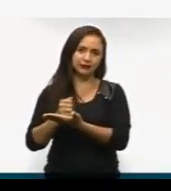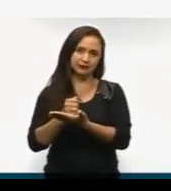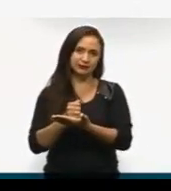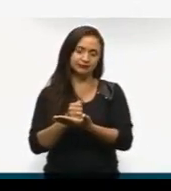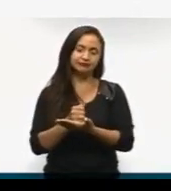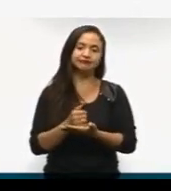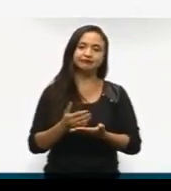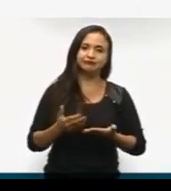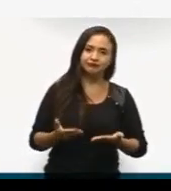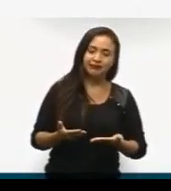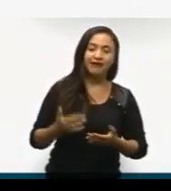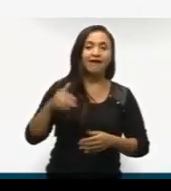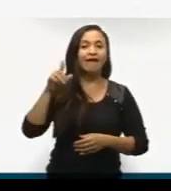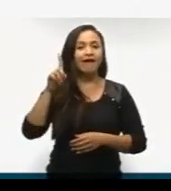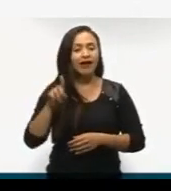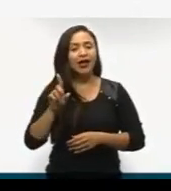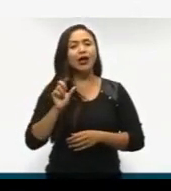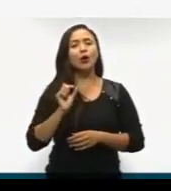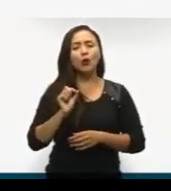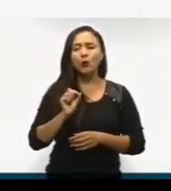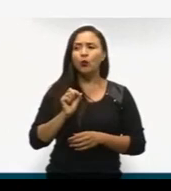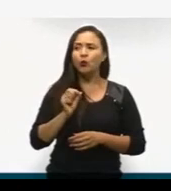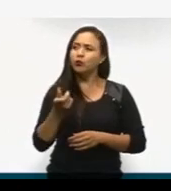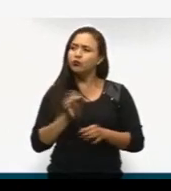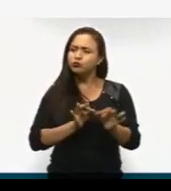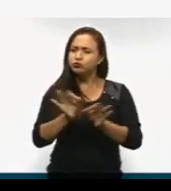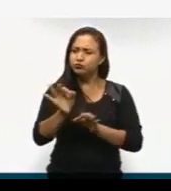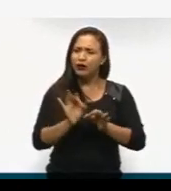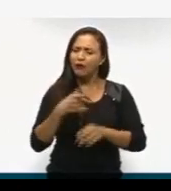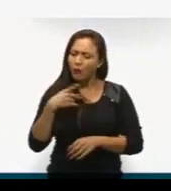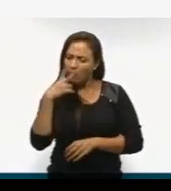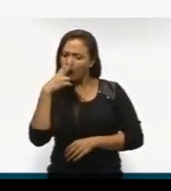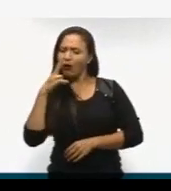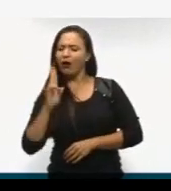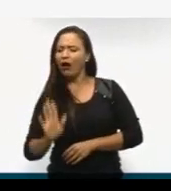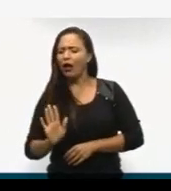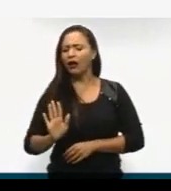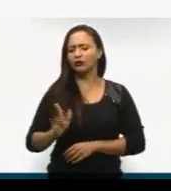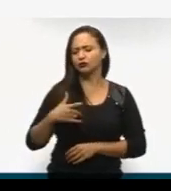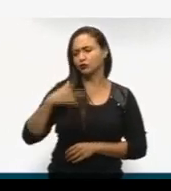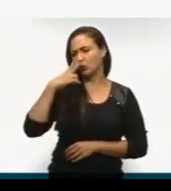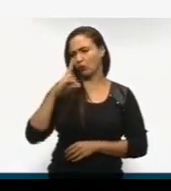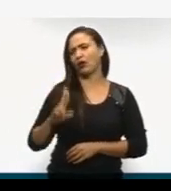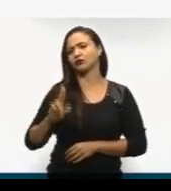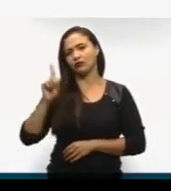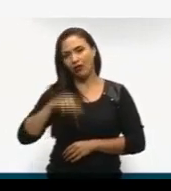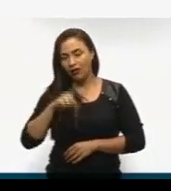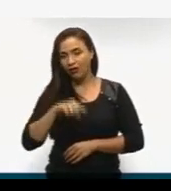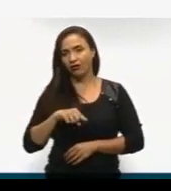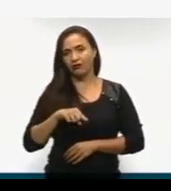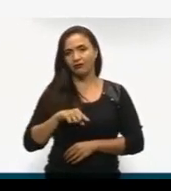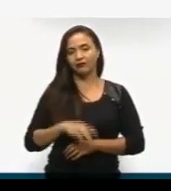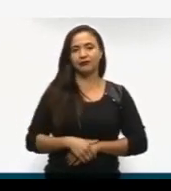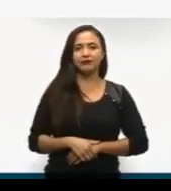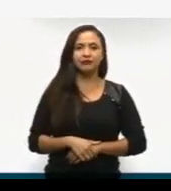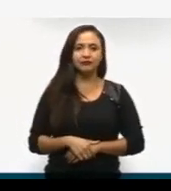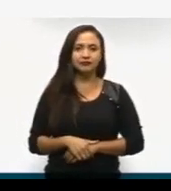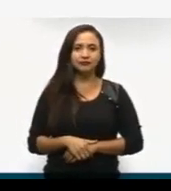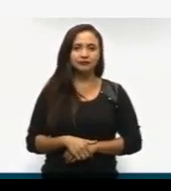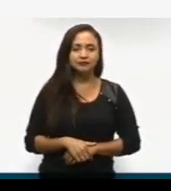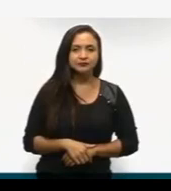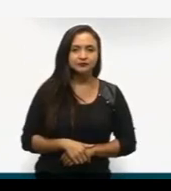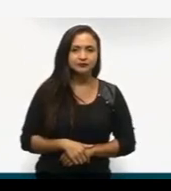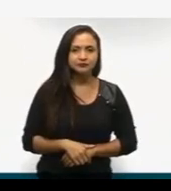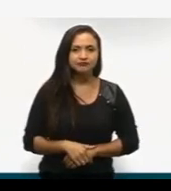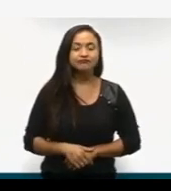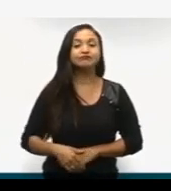Então, basicamente, trata-se de uma estimativa do custo final de um empreendimento. Estimativa, ok?